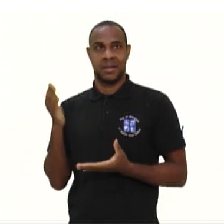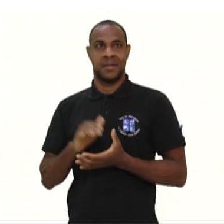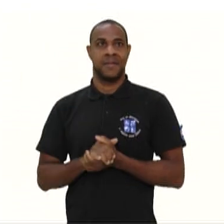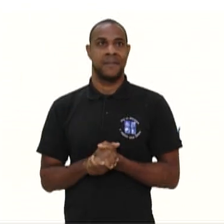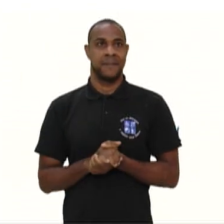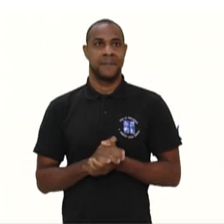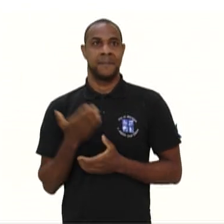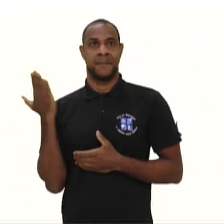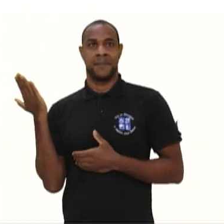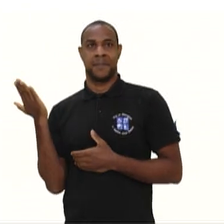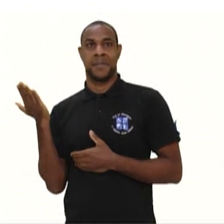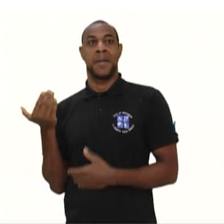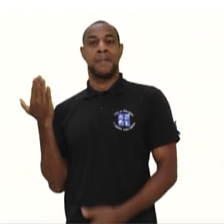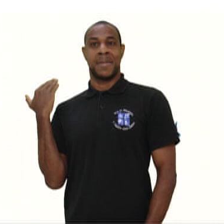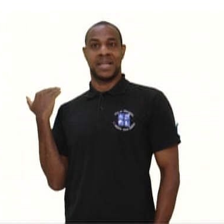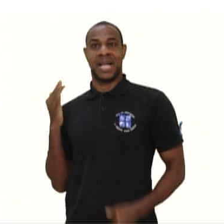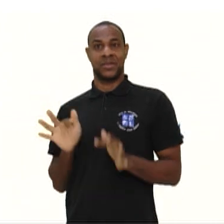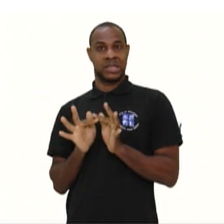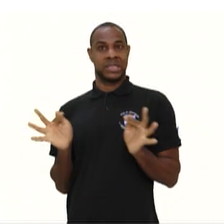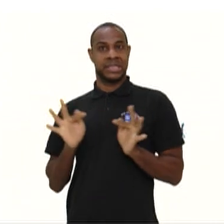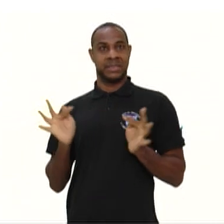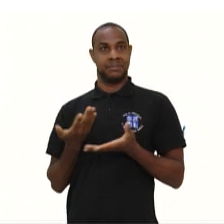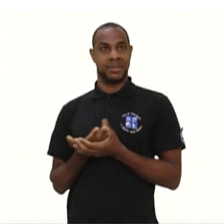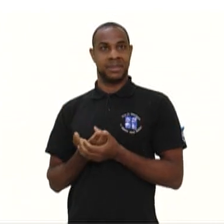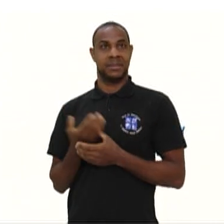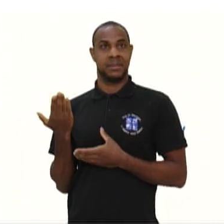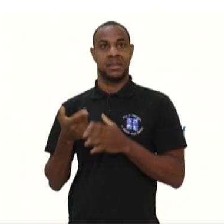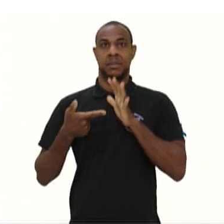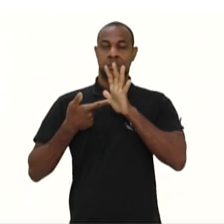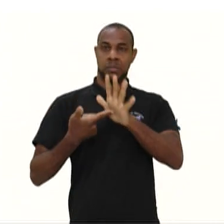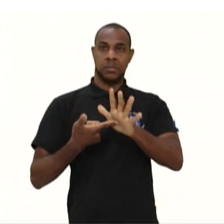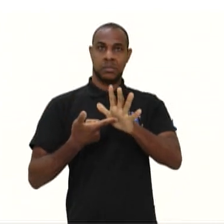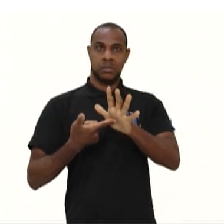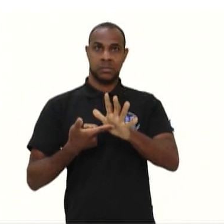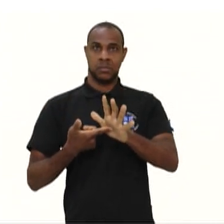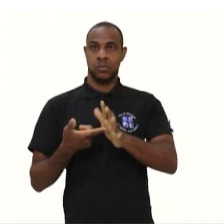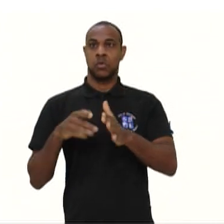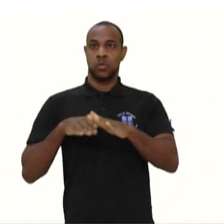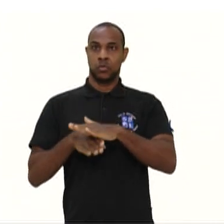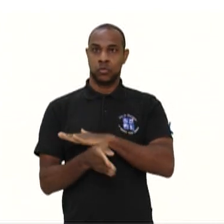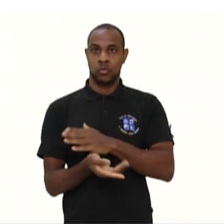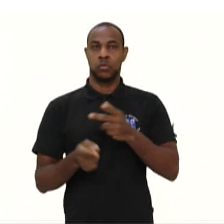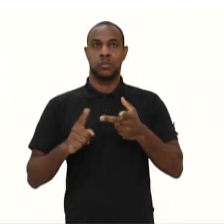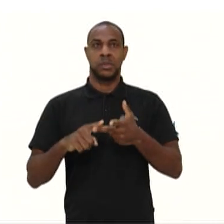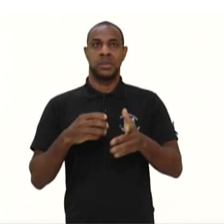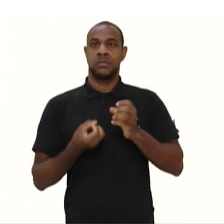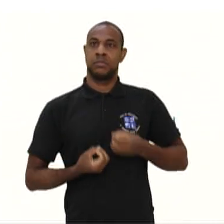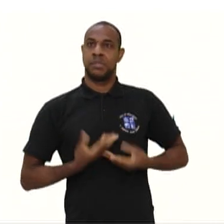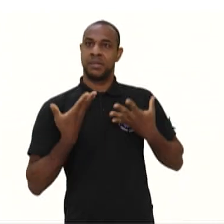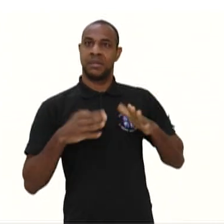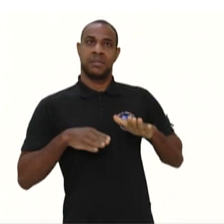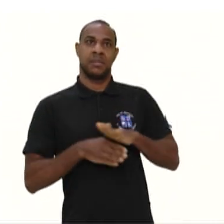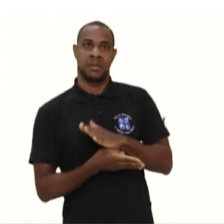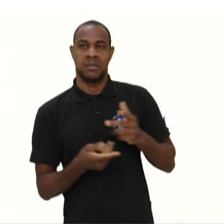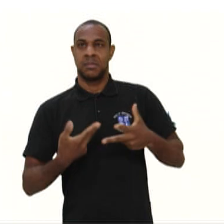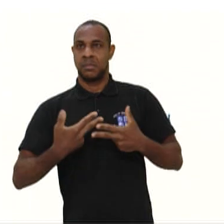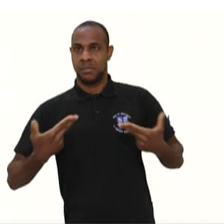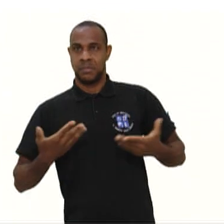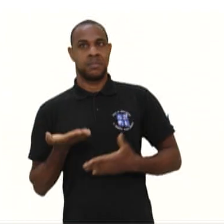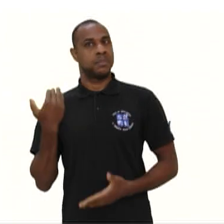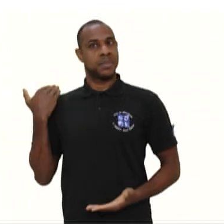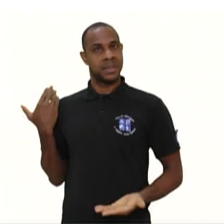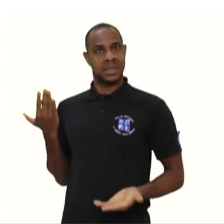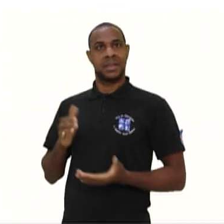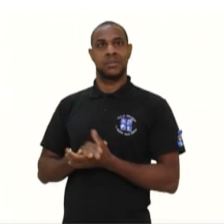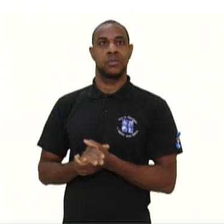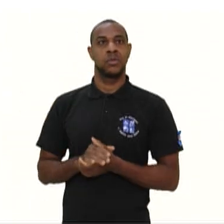past. O passado simples, usado para expressar hábitos, passados ou ações iniciadas e finalizadas no passado de um